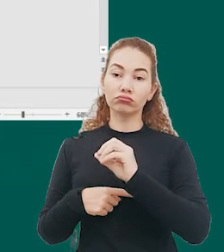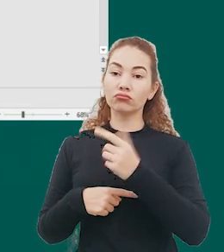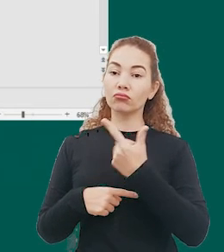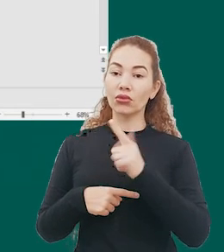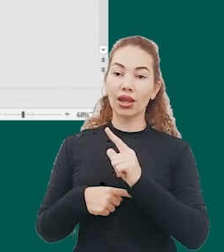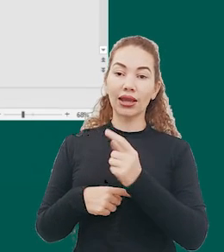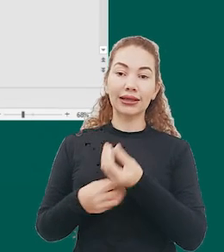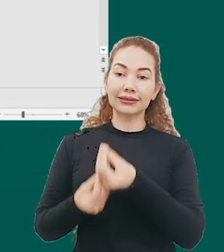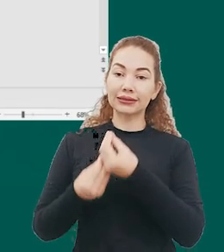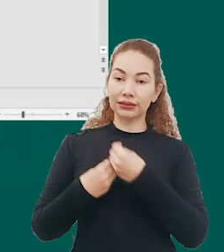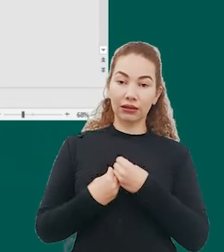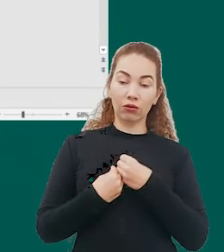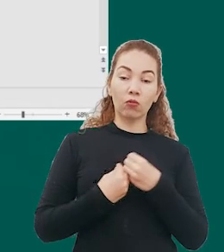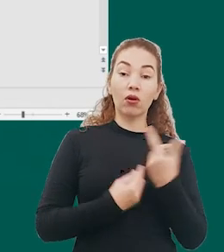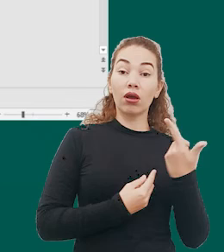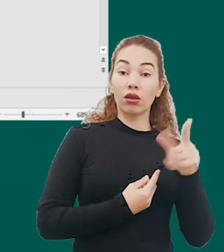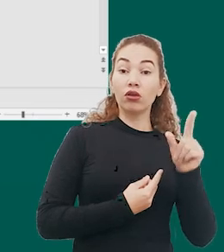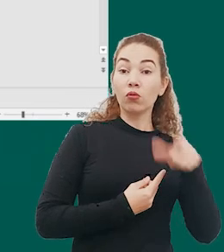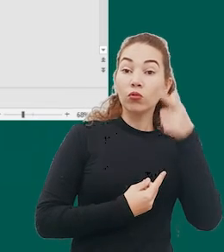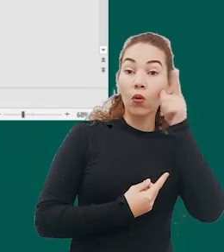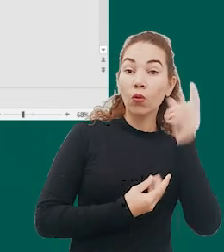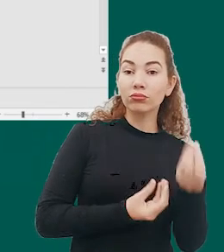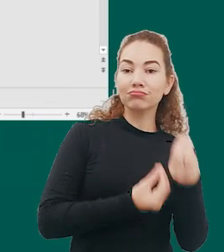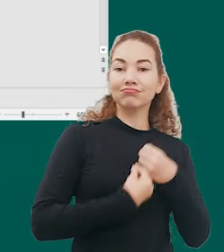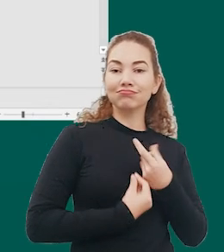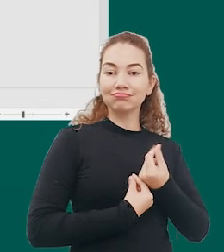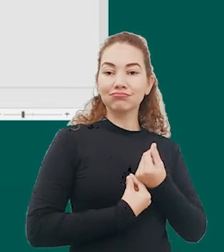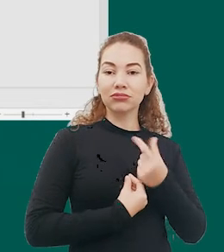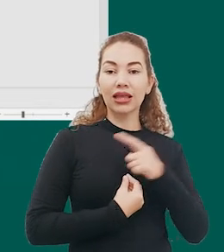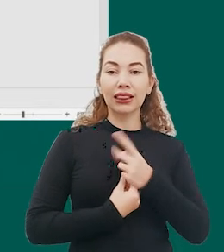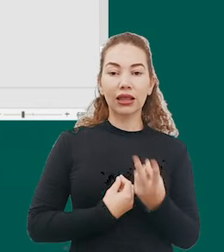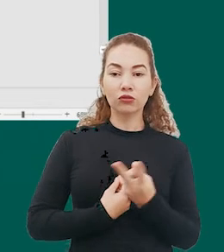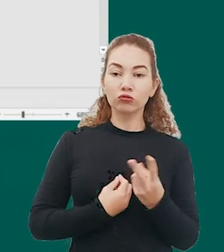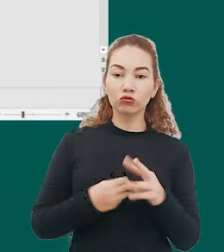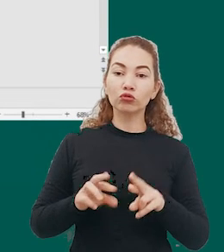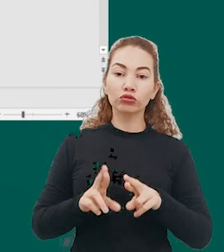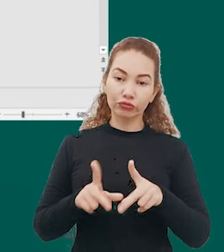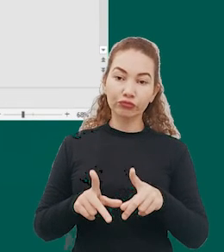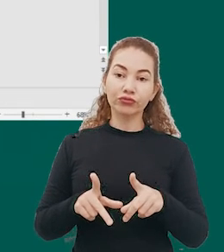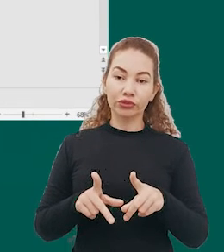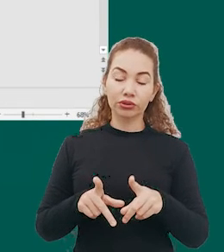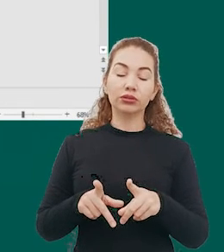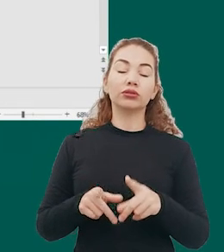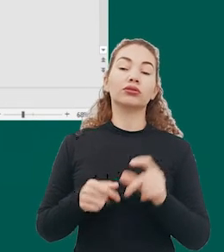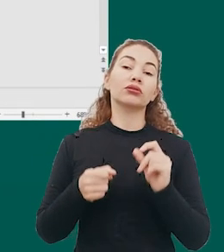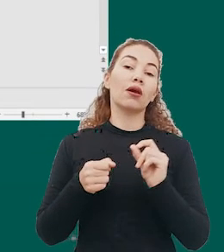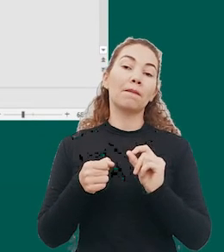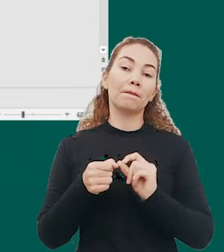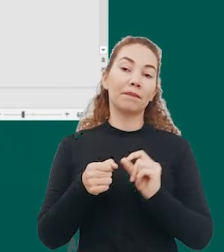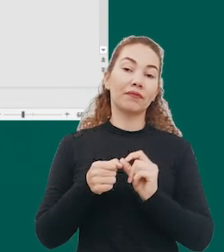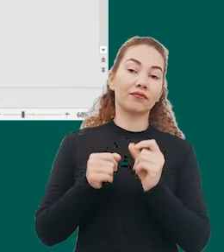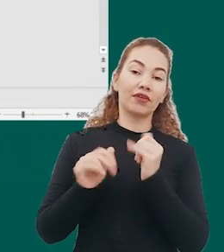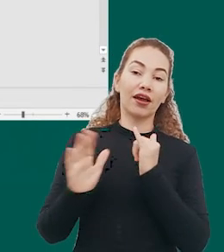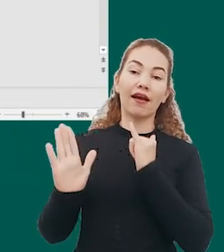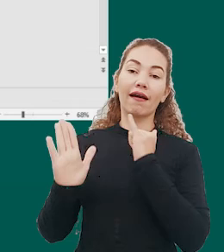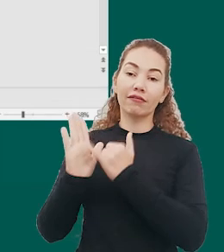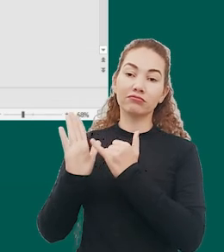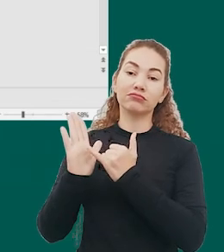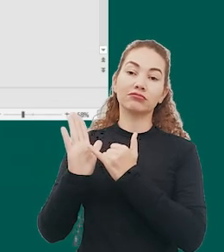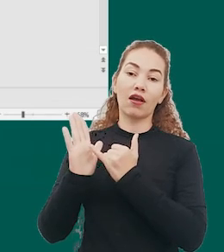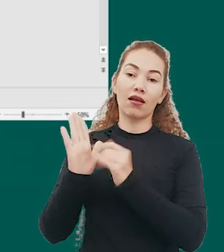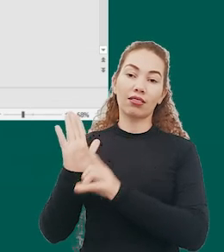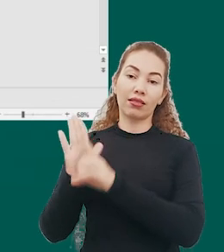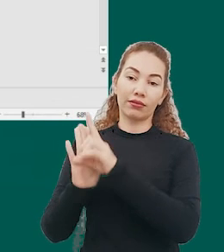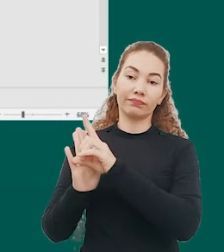consórcio que foi contemplado. E nós temos diferenças aqui para nós estarmos, então, fazendo esta